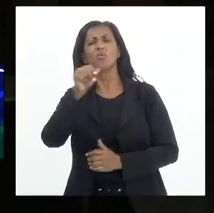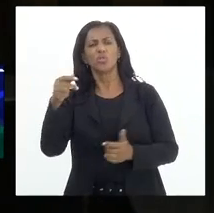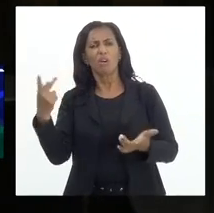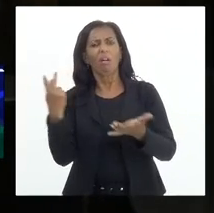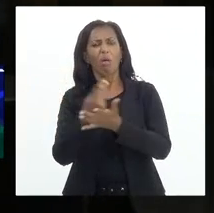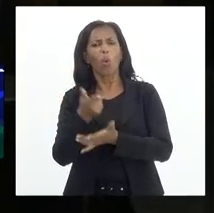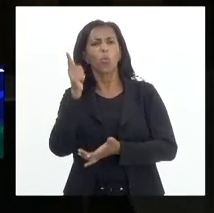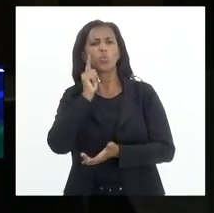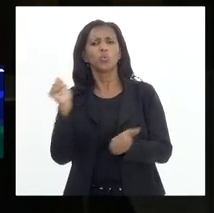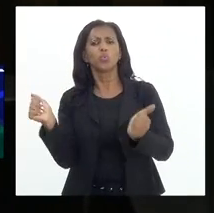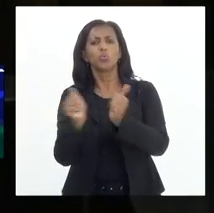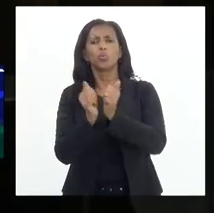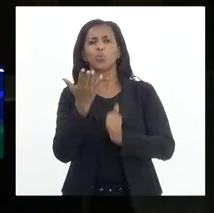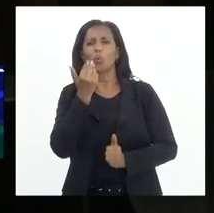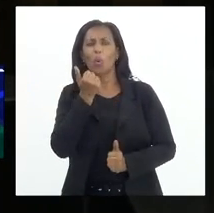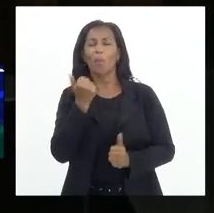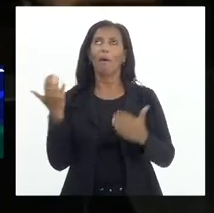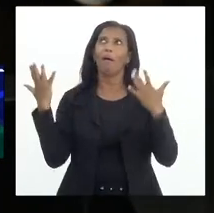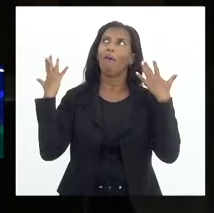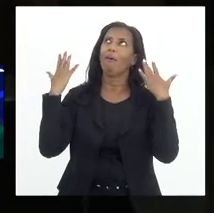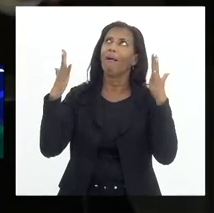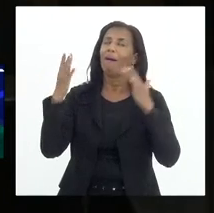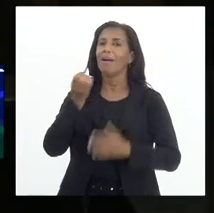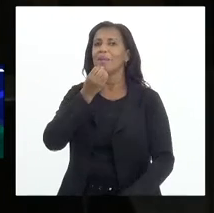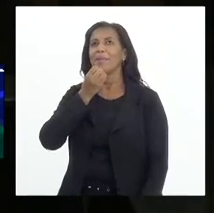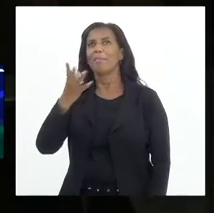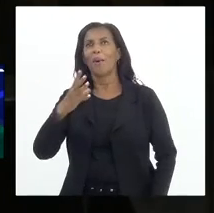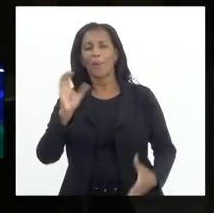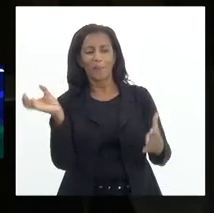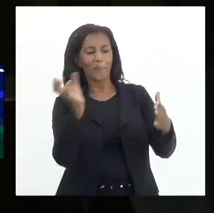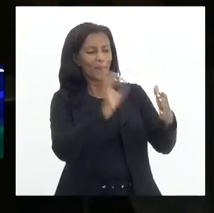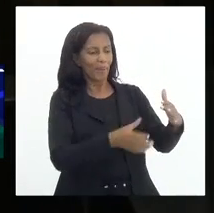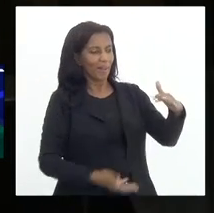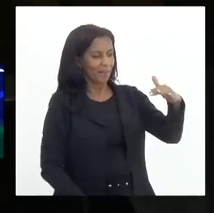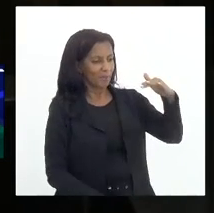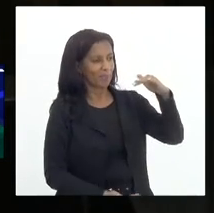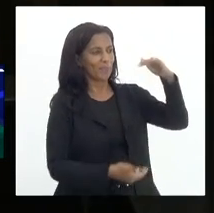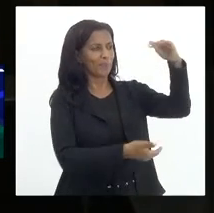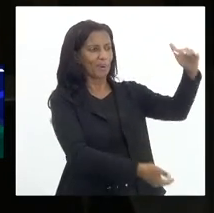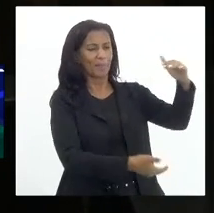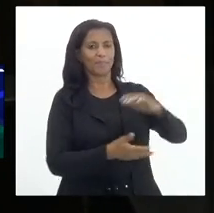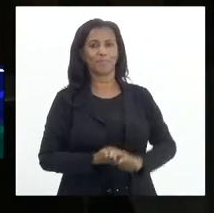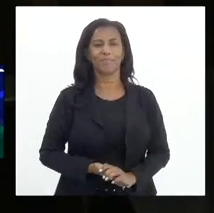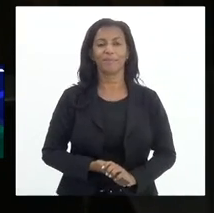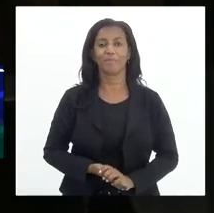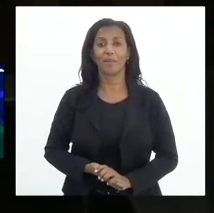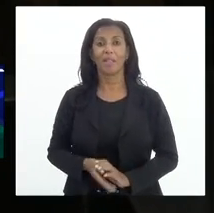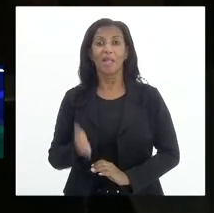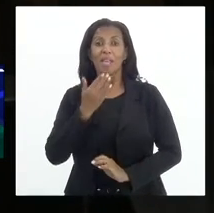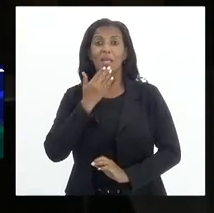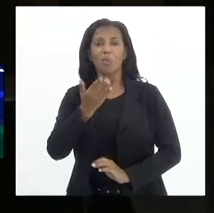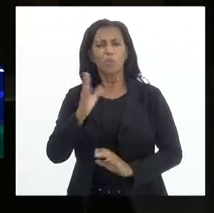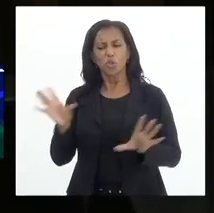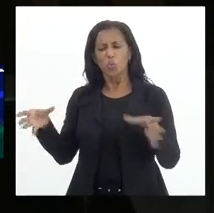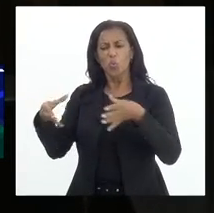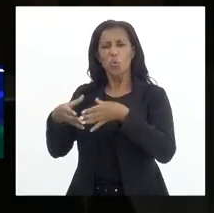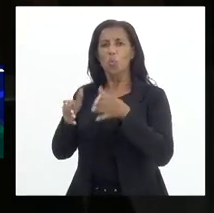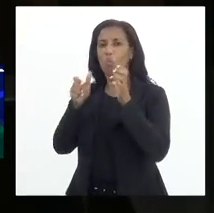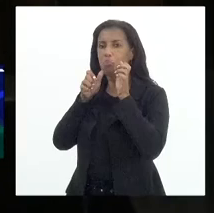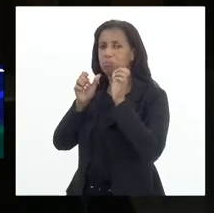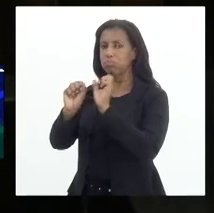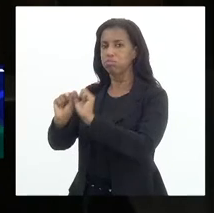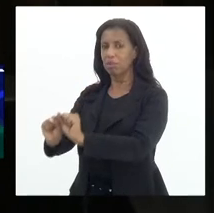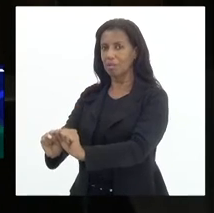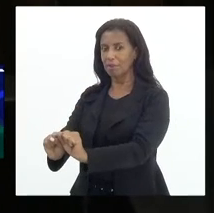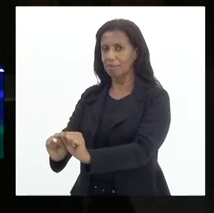básica. Aleluia, reduziu a alíquota. Aí eu pedi a um grupo do meu gabinete